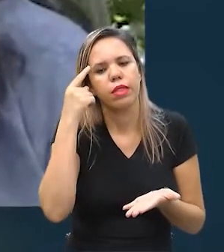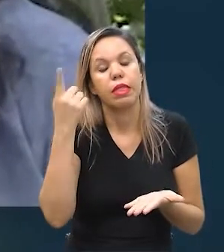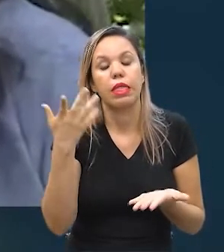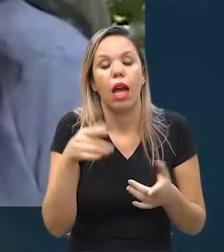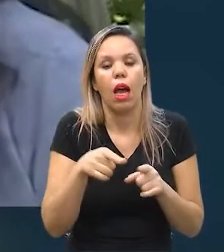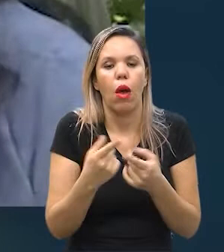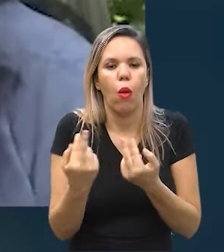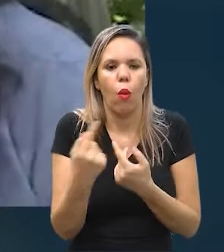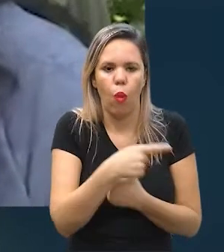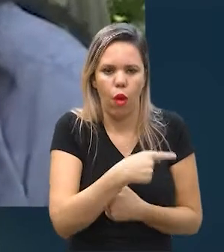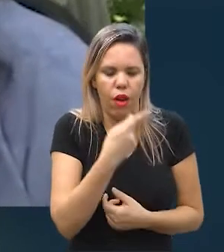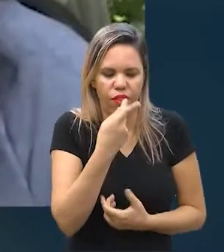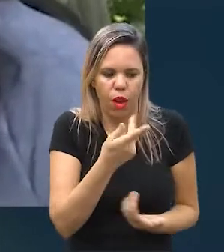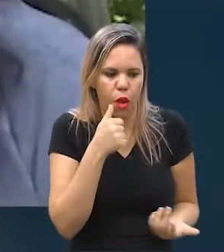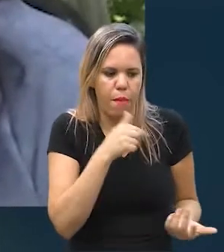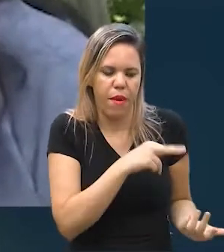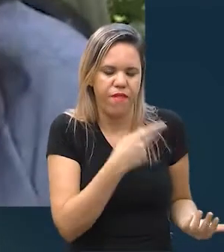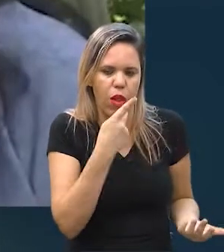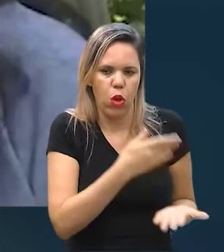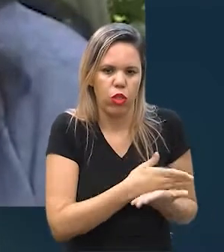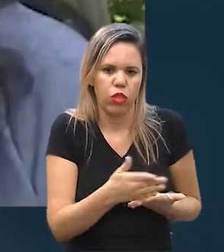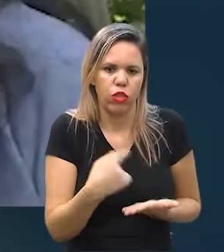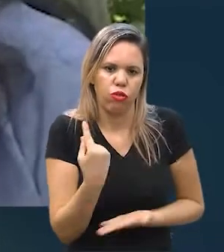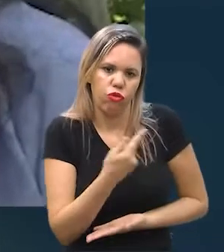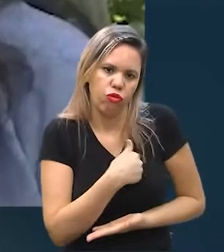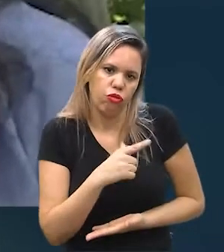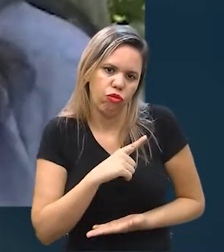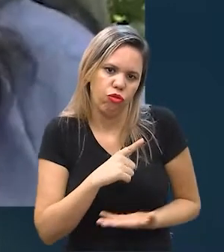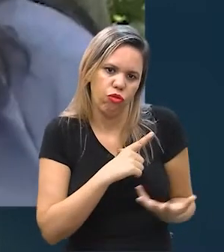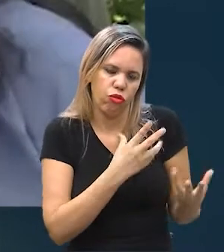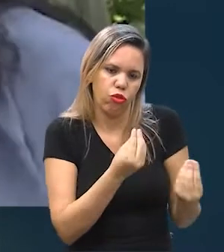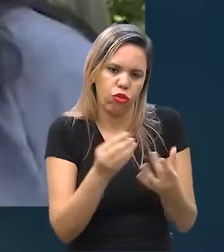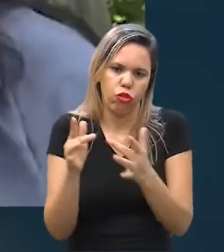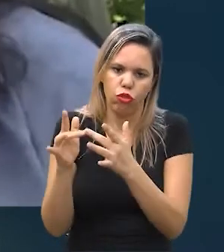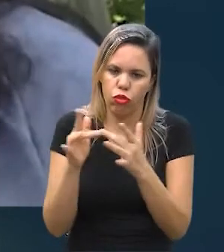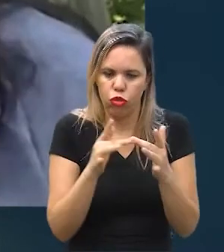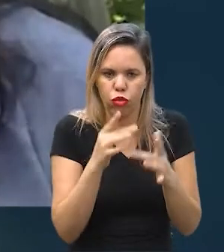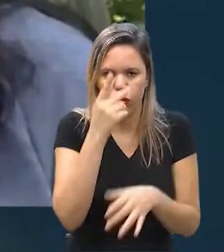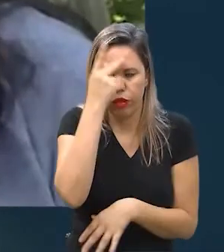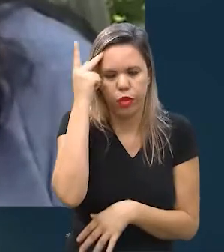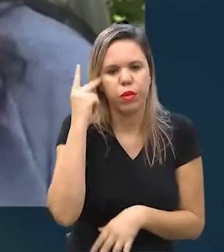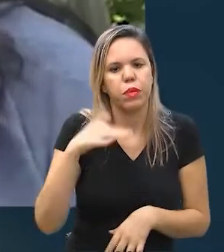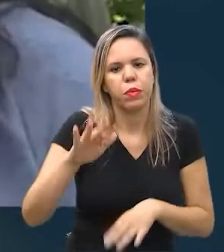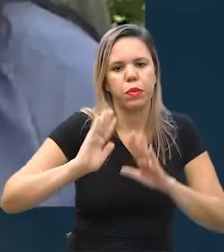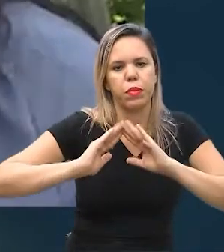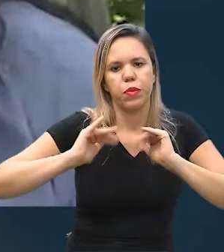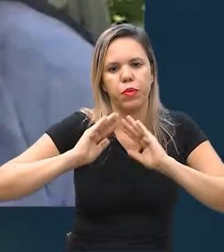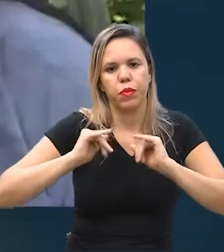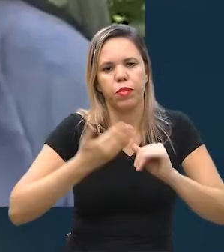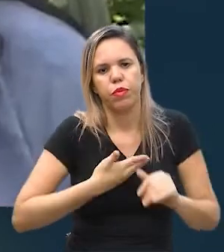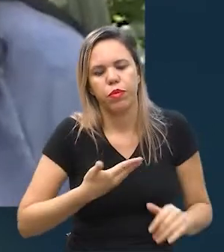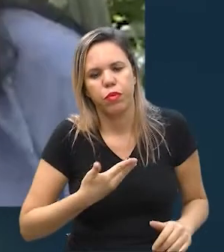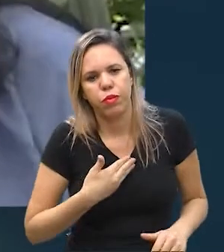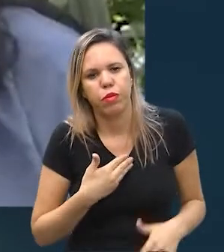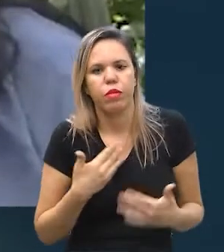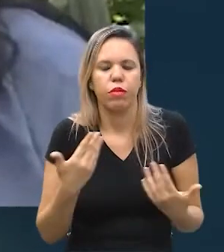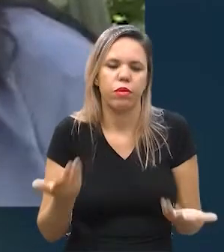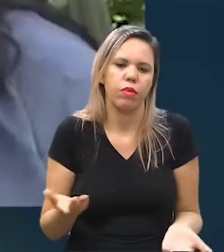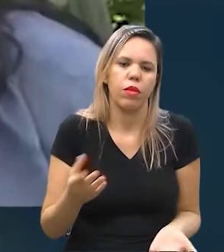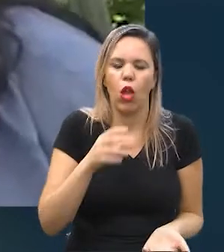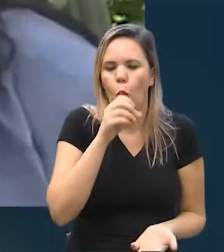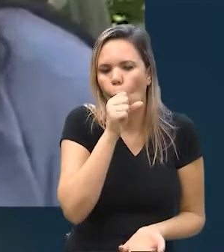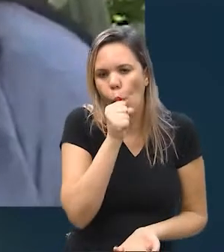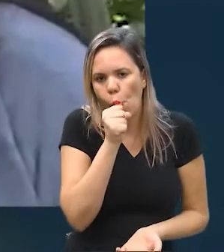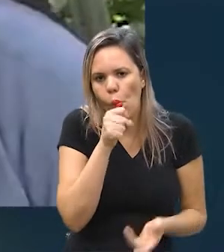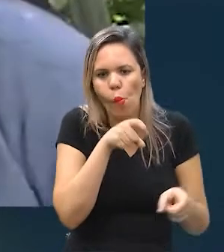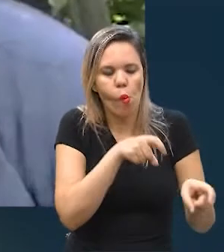Como a Cláudia comentou no início, a gente teve muito contato das pessoas pedindo amigos. Ah, poxa, aquela laranja que eu